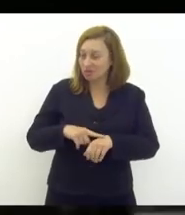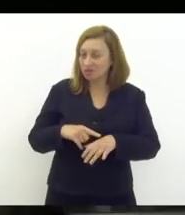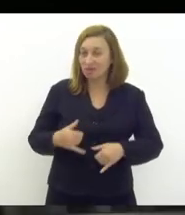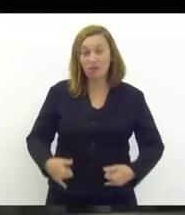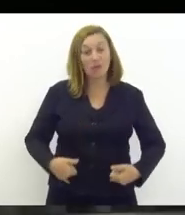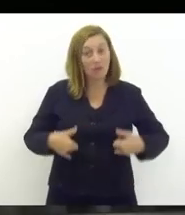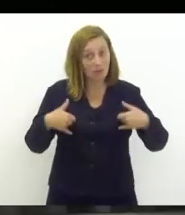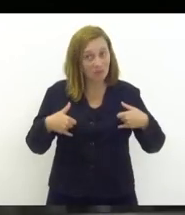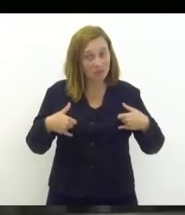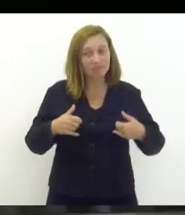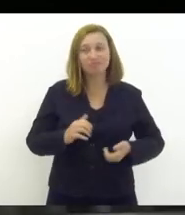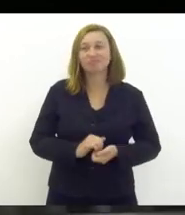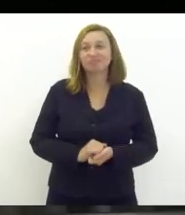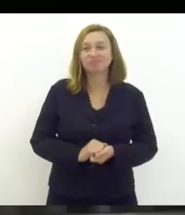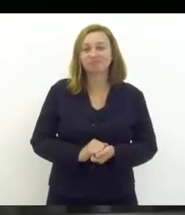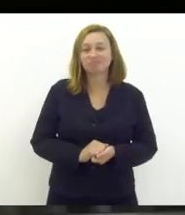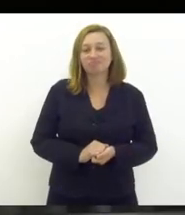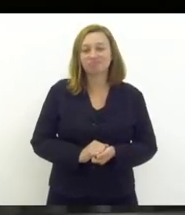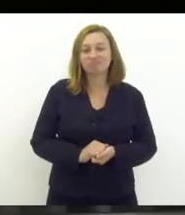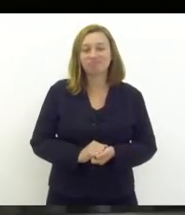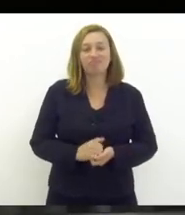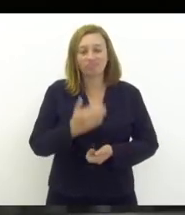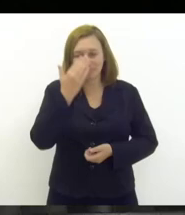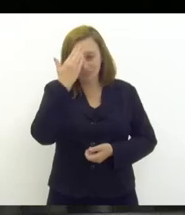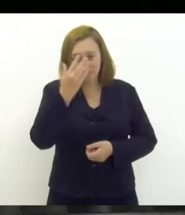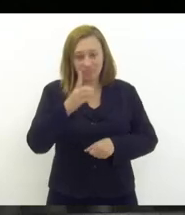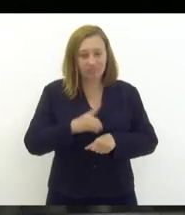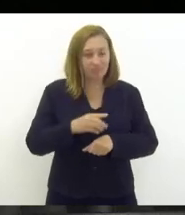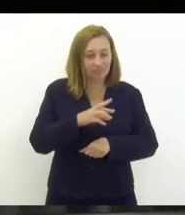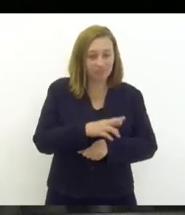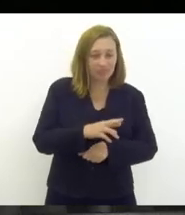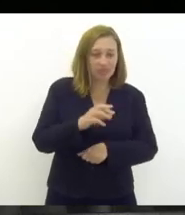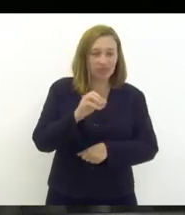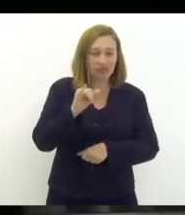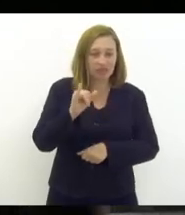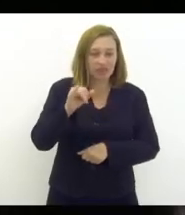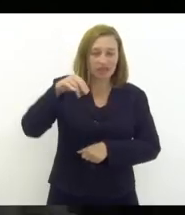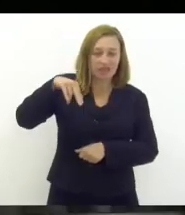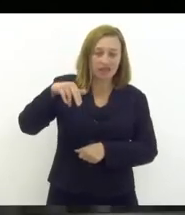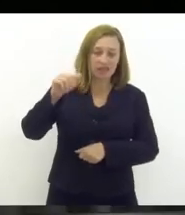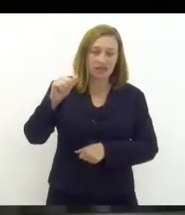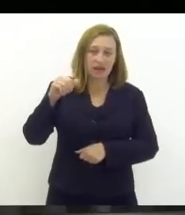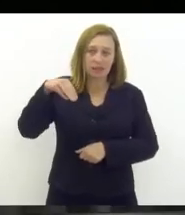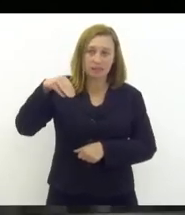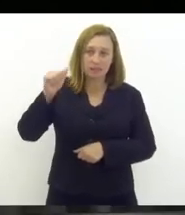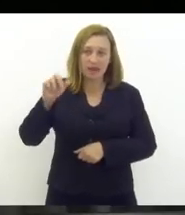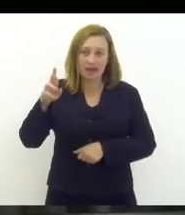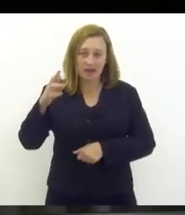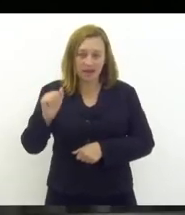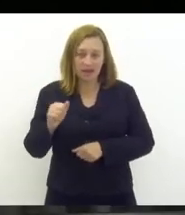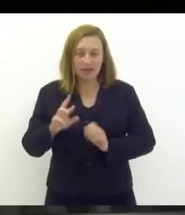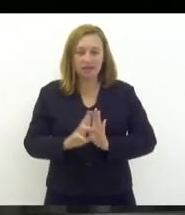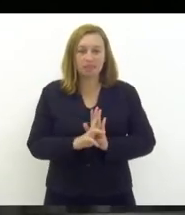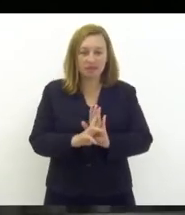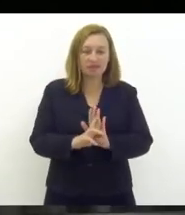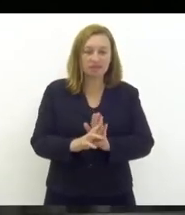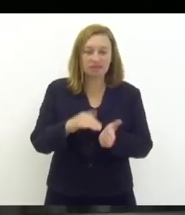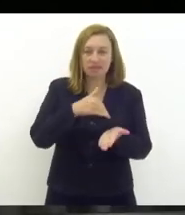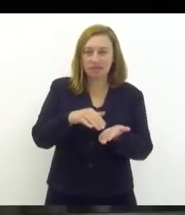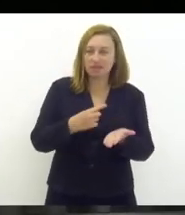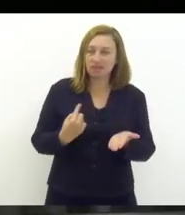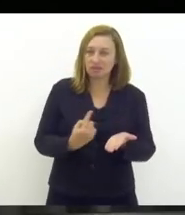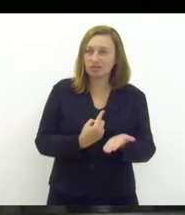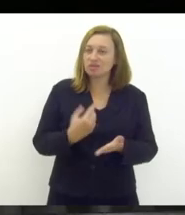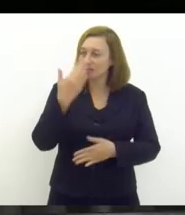está aqui agradecer a Dra inaara representando o nosso secretário Obrigada